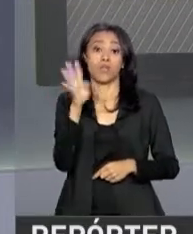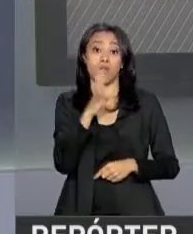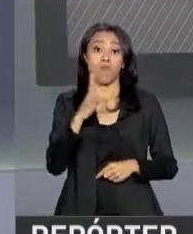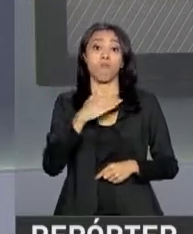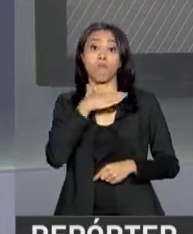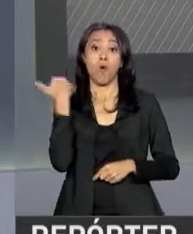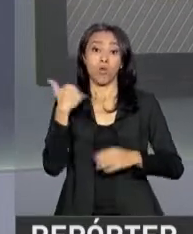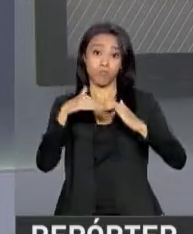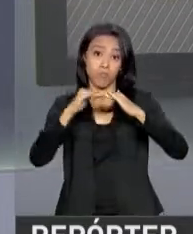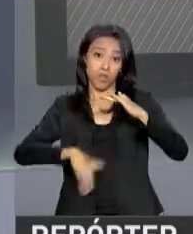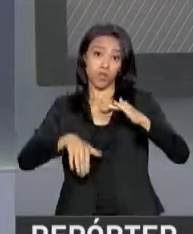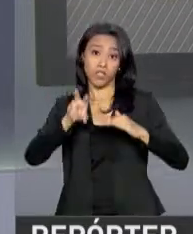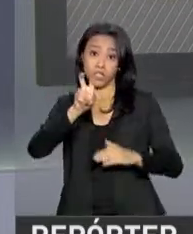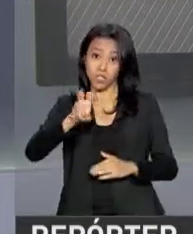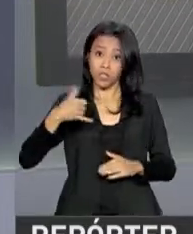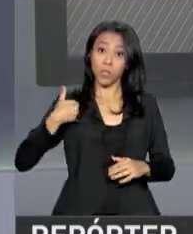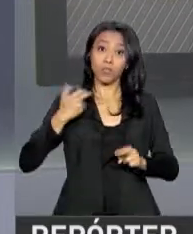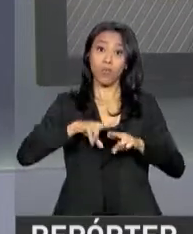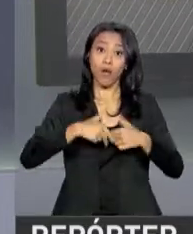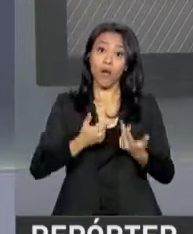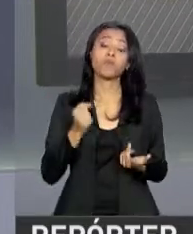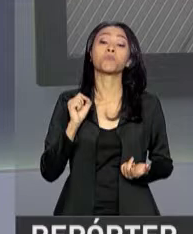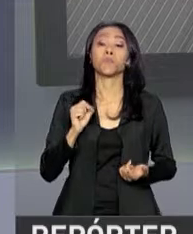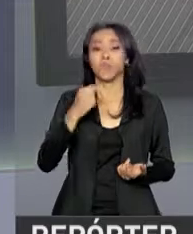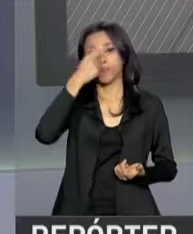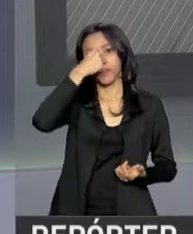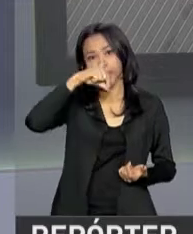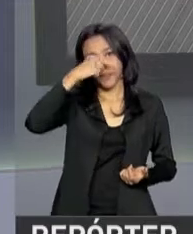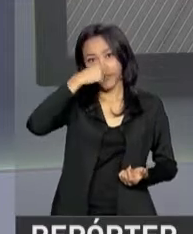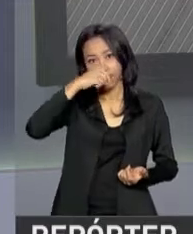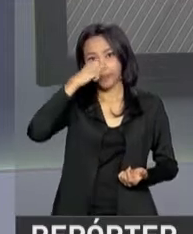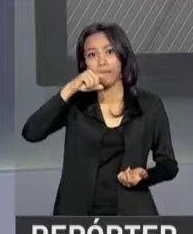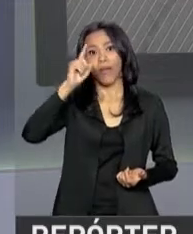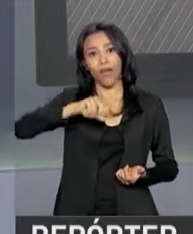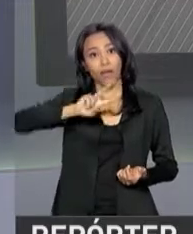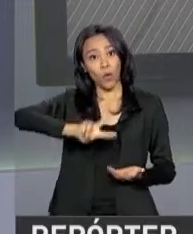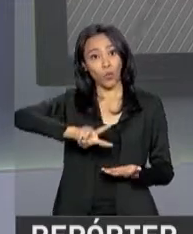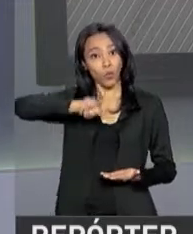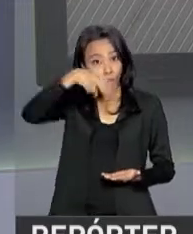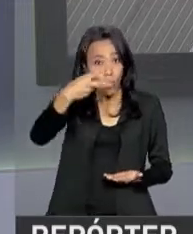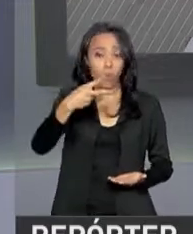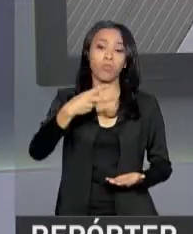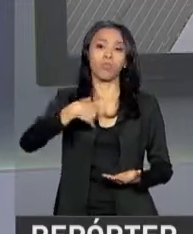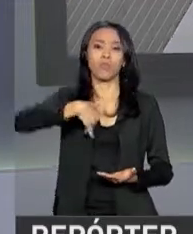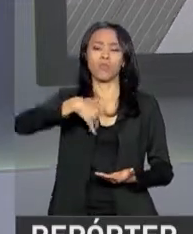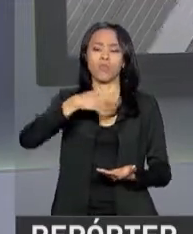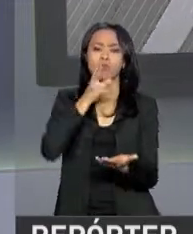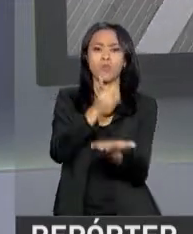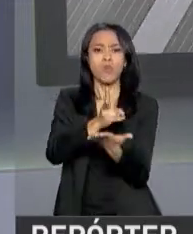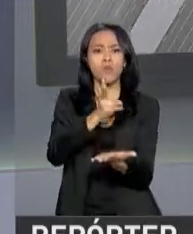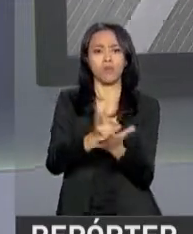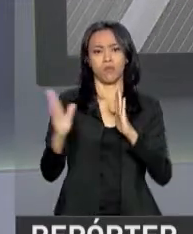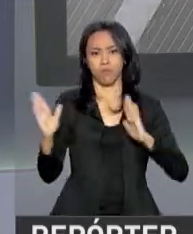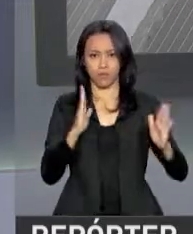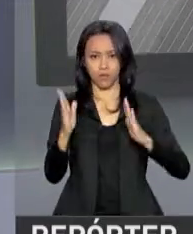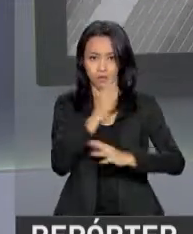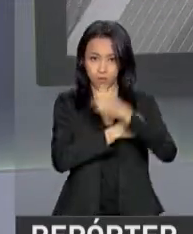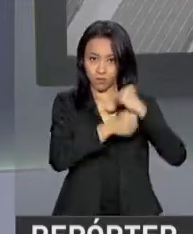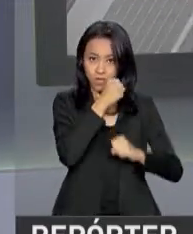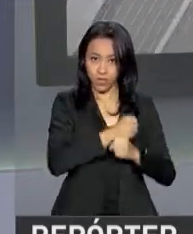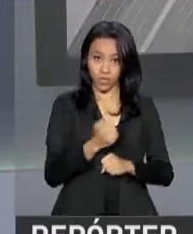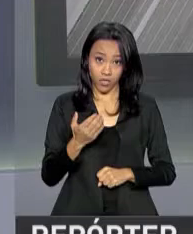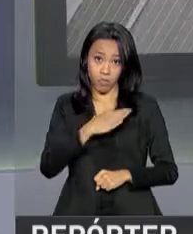por complicações relacionadas à gripe, mais que o dobro do registrado no mesmo período do ano passado, quando foram 14